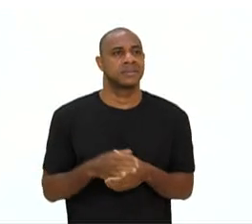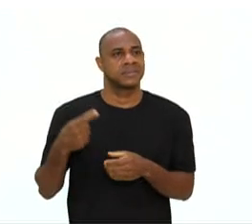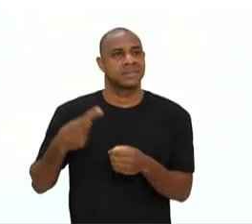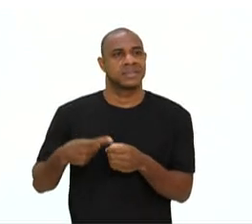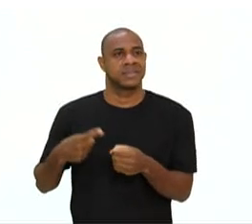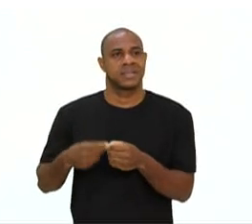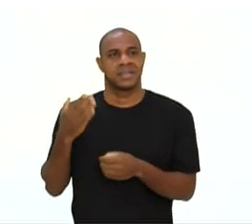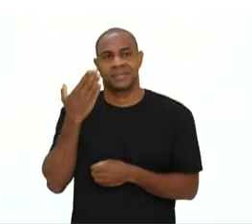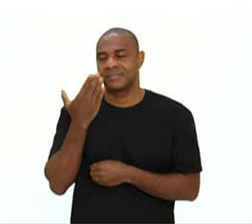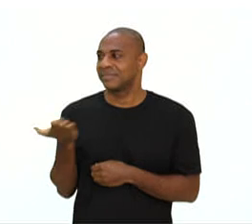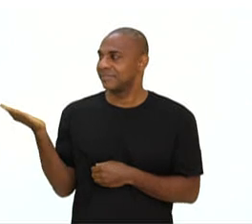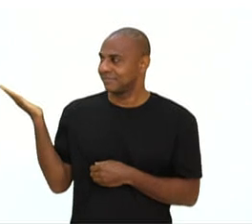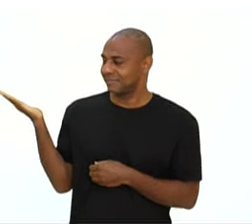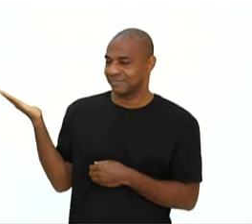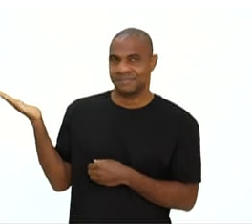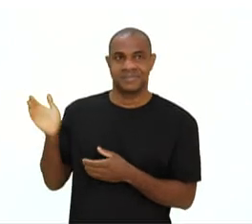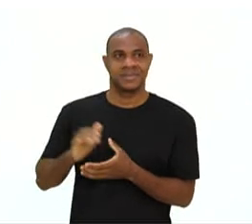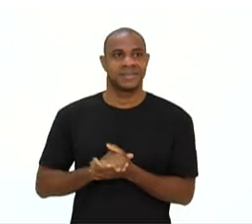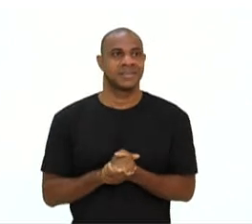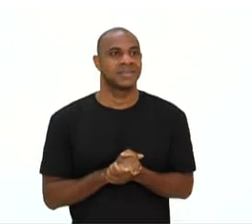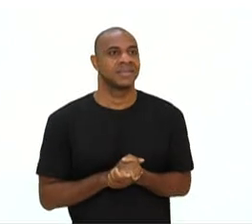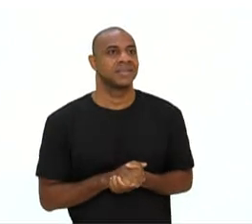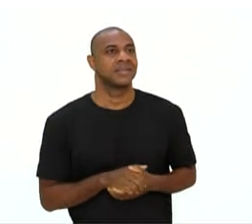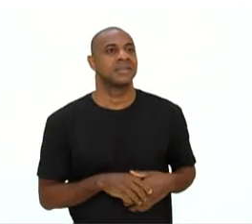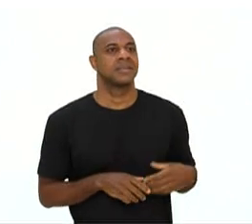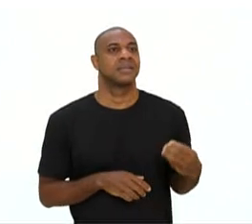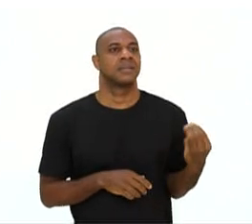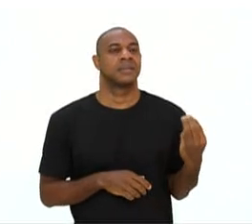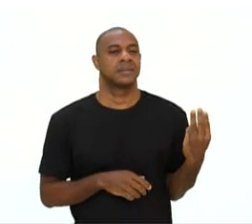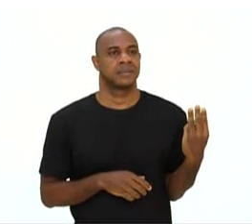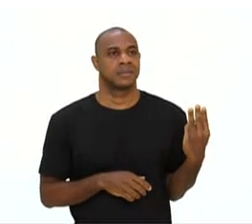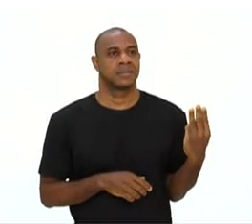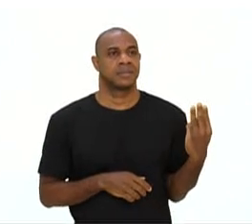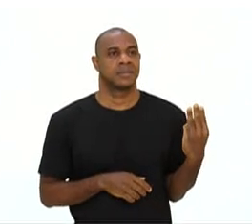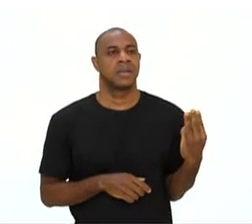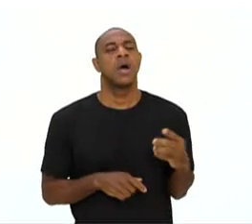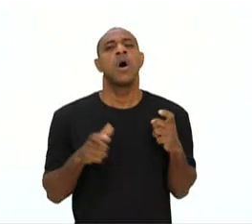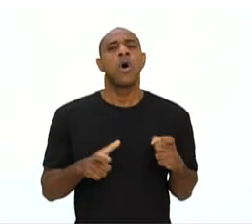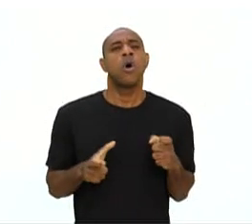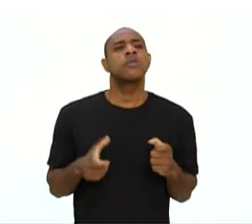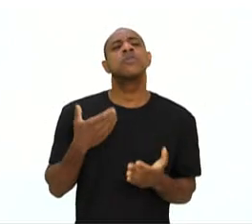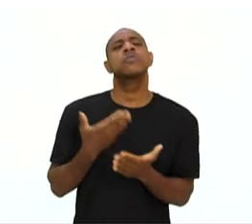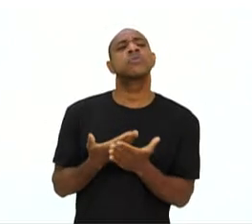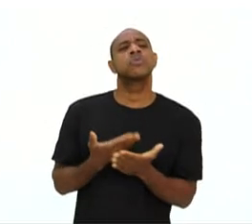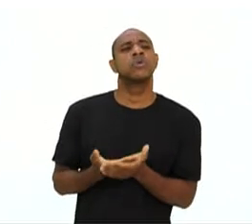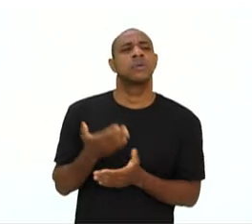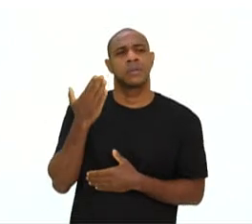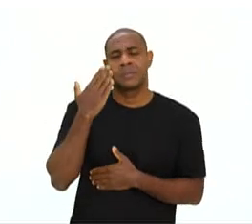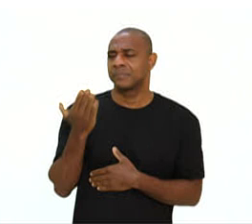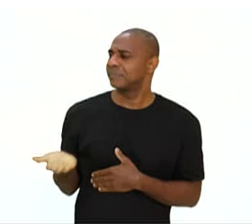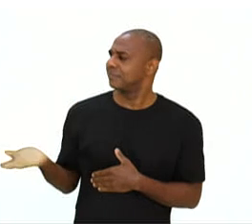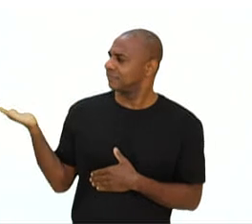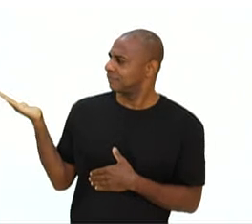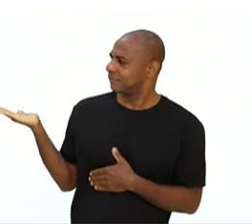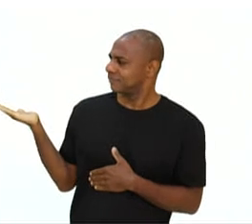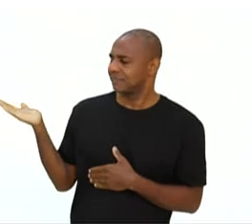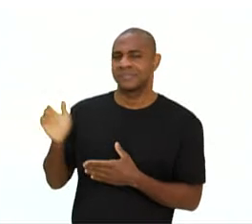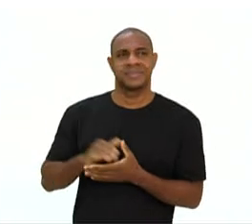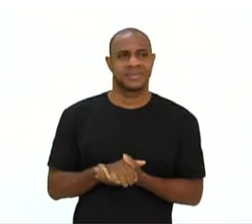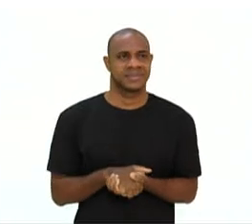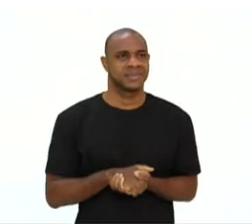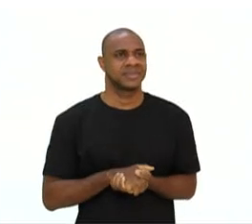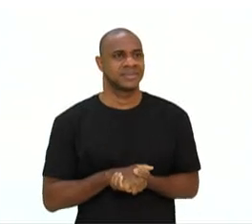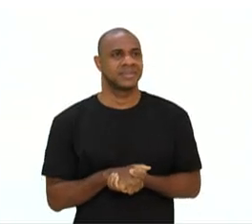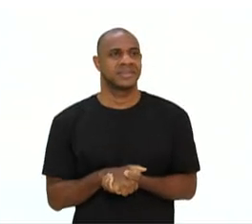in Winston-Salem. E where was he studied? Onde ele estudou? In Winston-Salem and